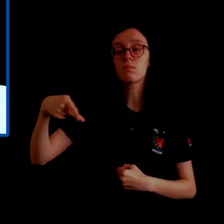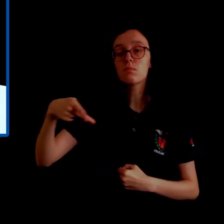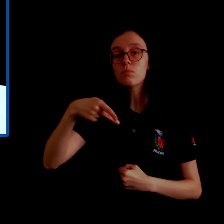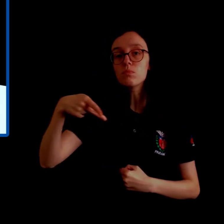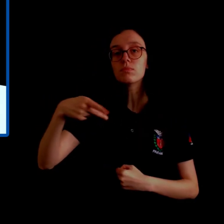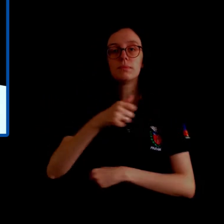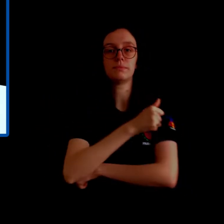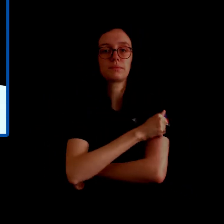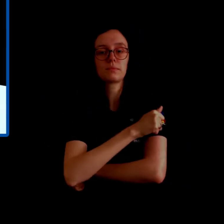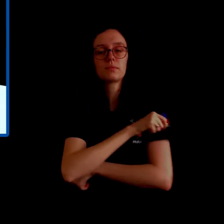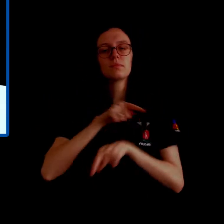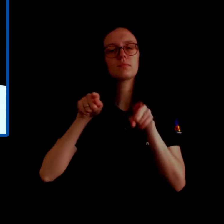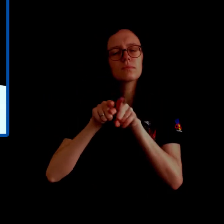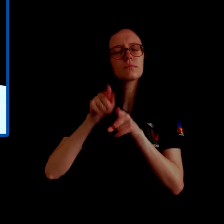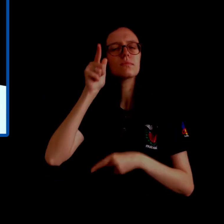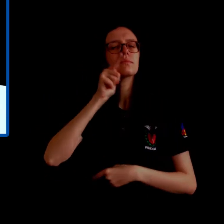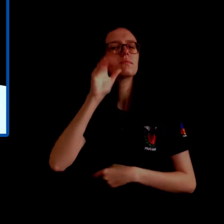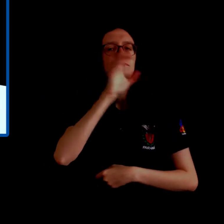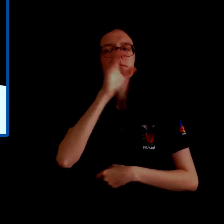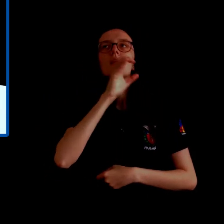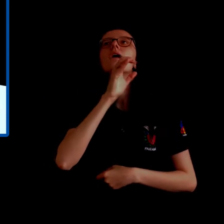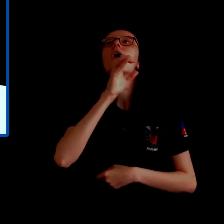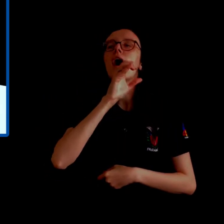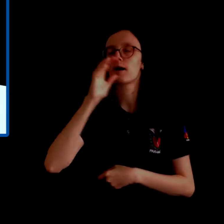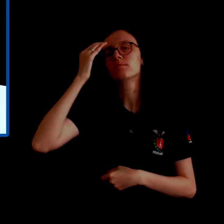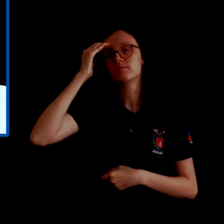o aluno rapidamente atinja